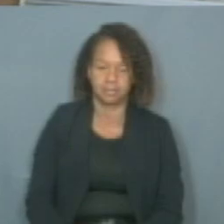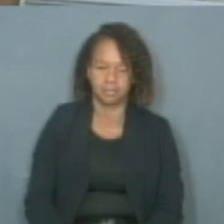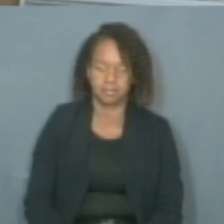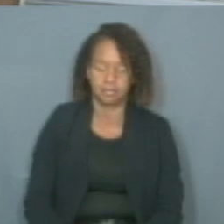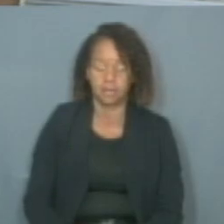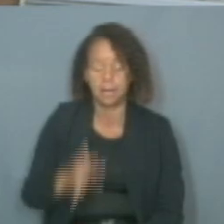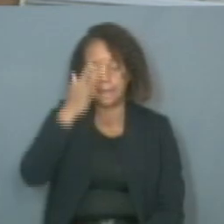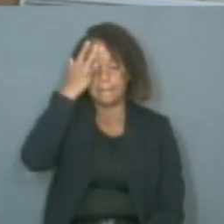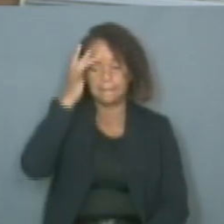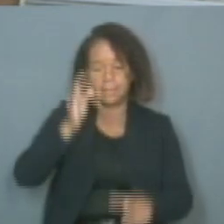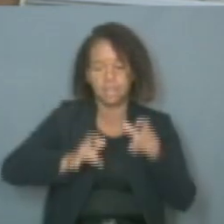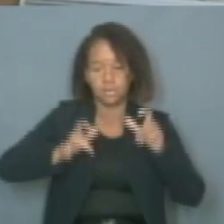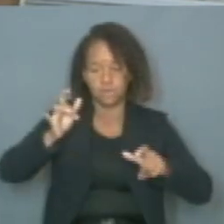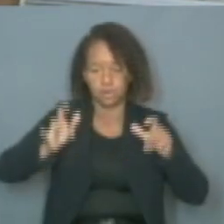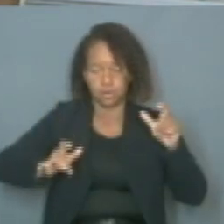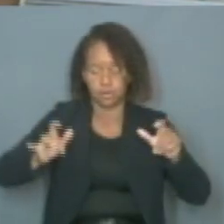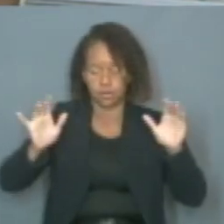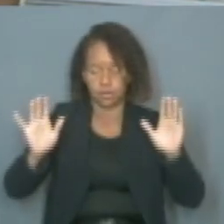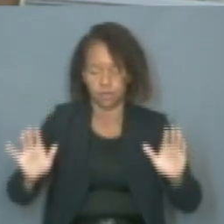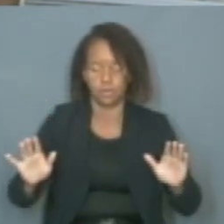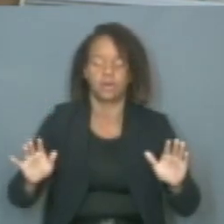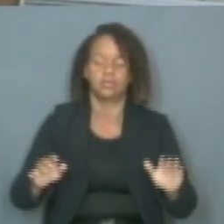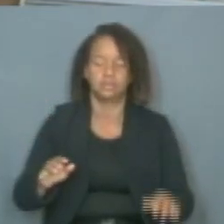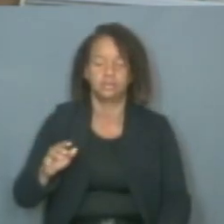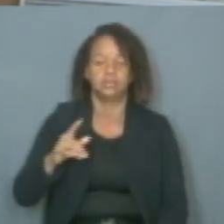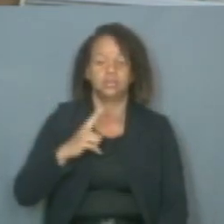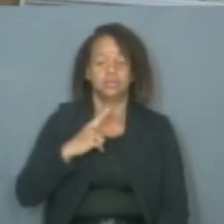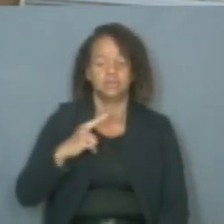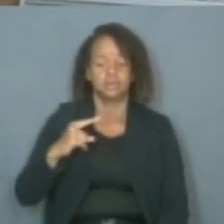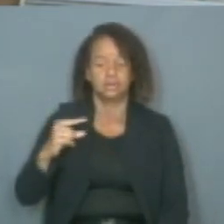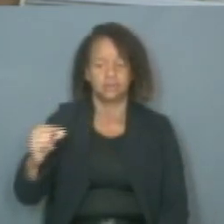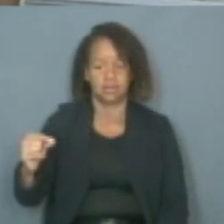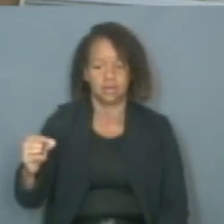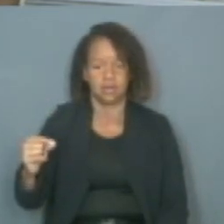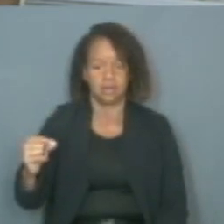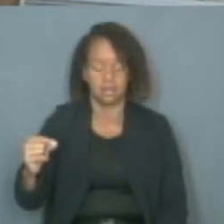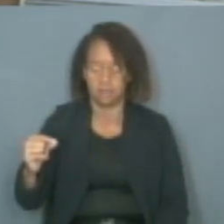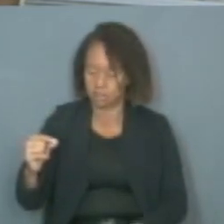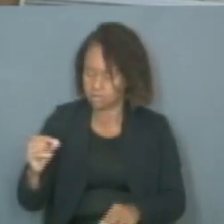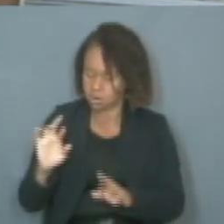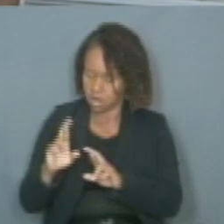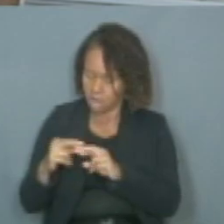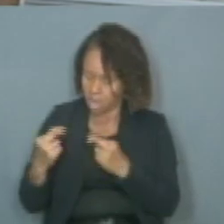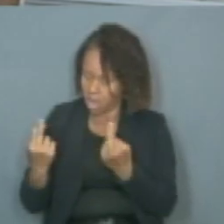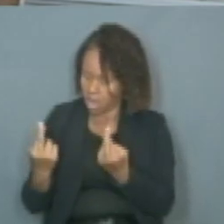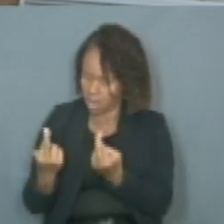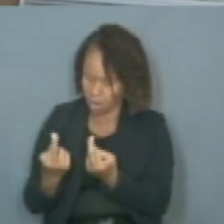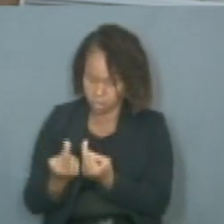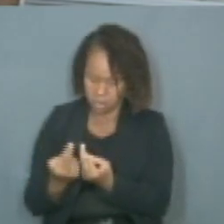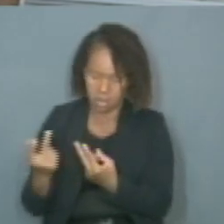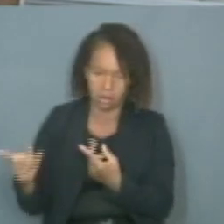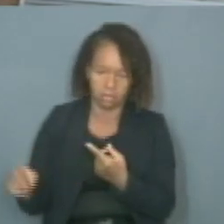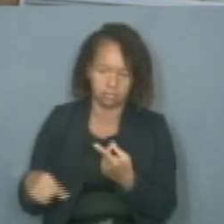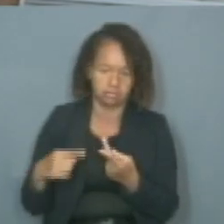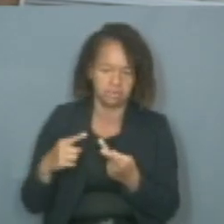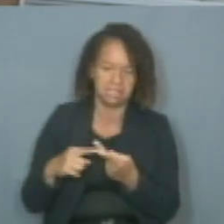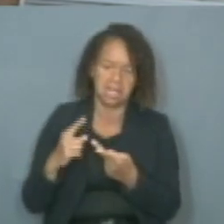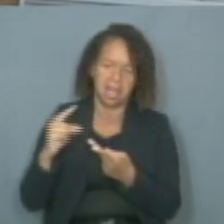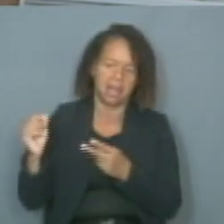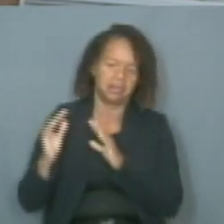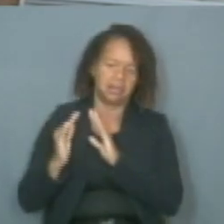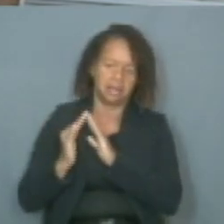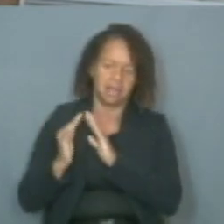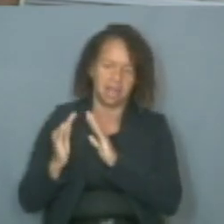As pessoas, elas saem de uma reunião, saem de suas